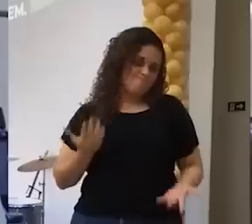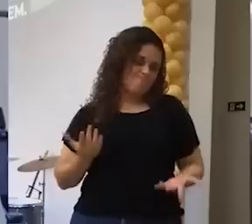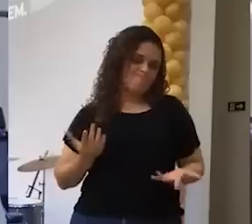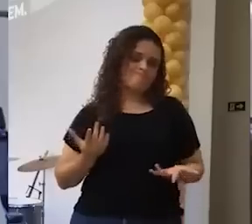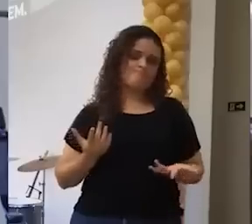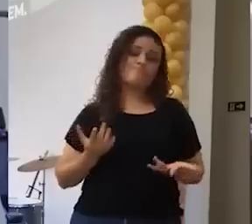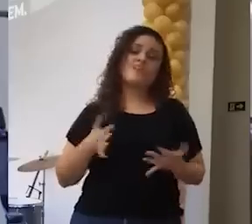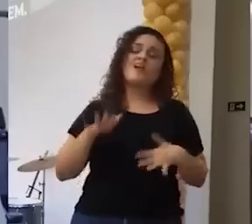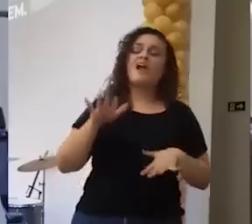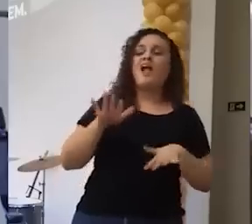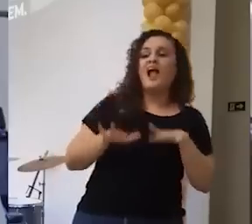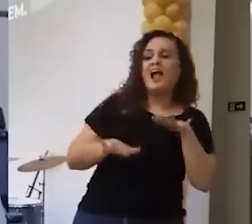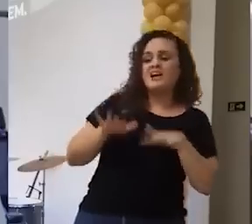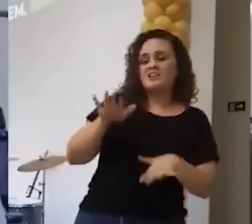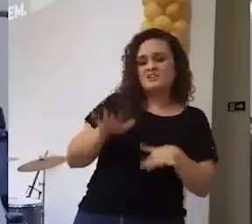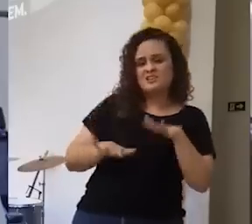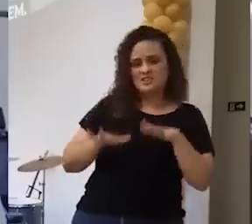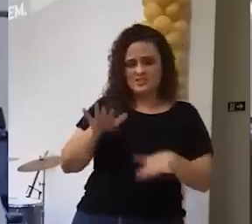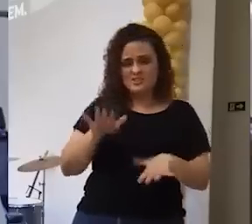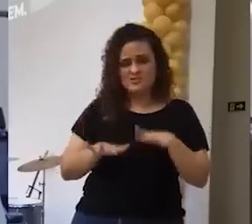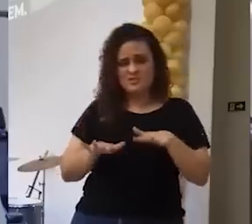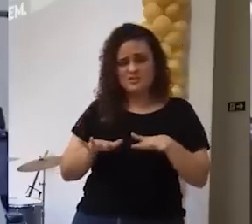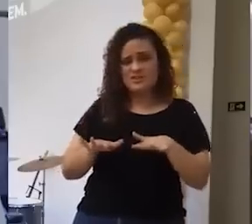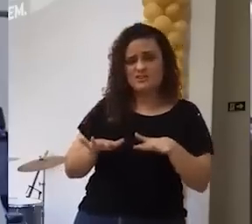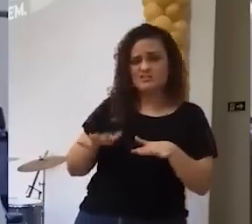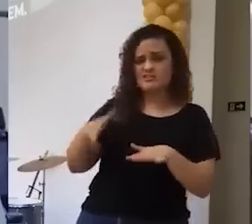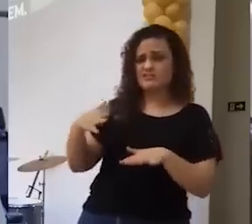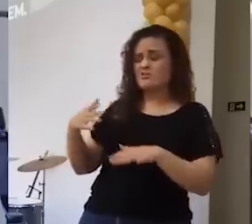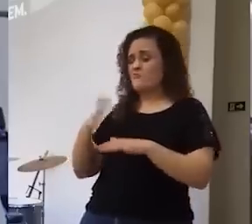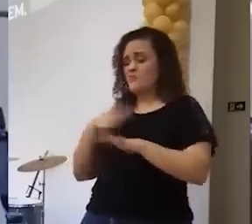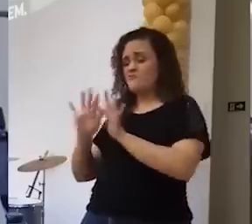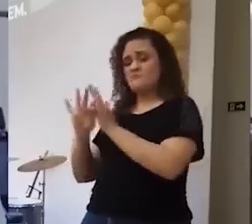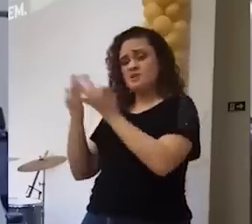De vez em quando alguém fica doente na sua família também, ou só na minha que fica?